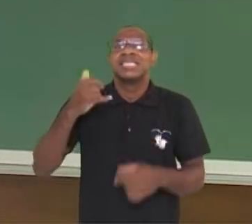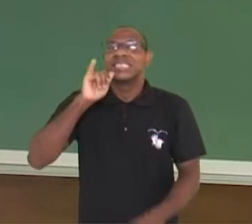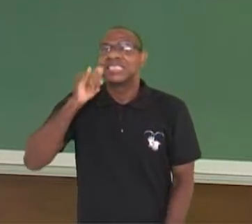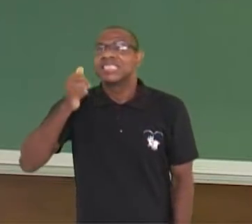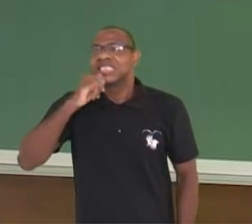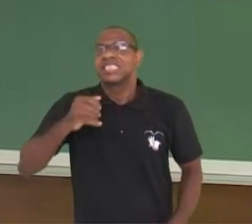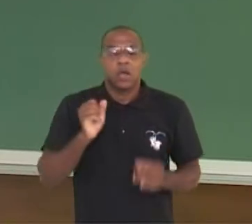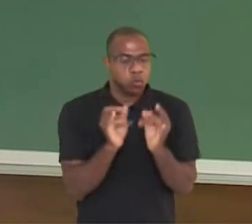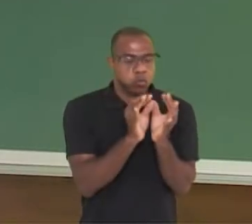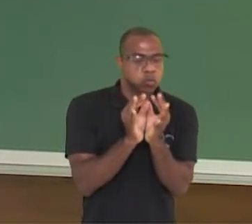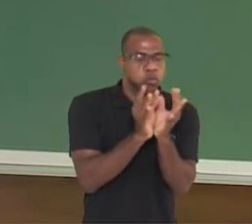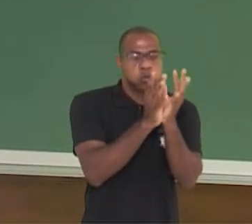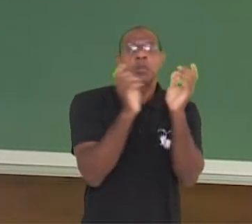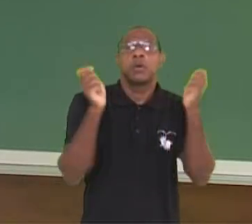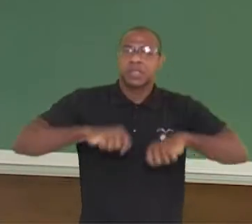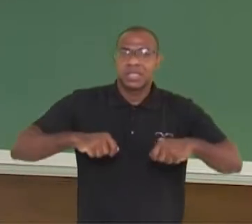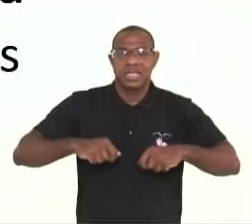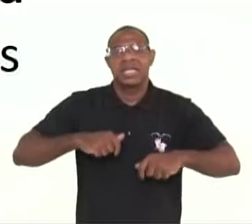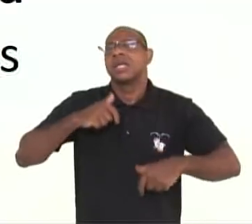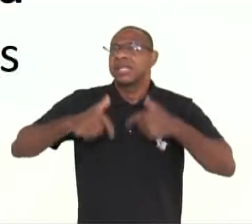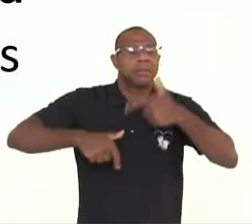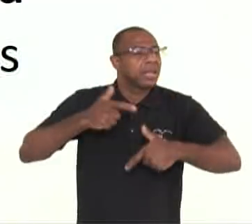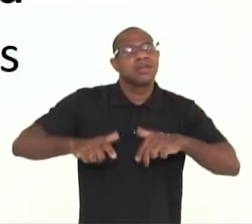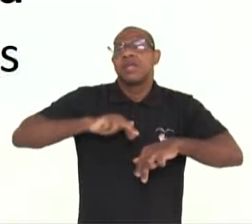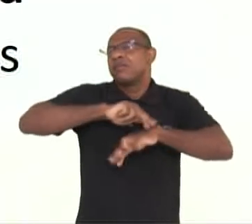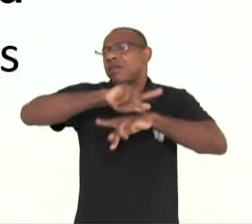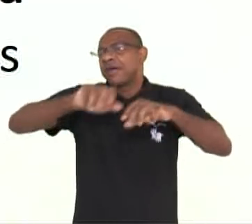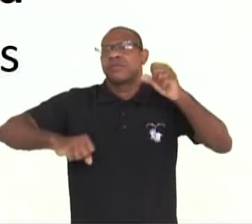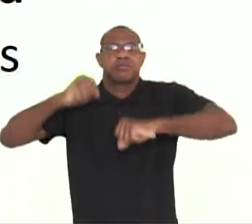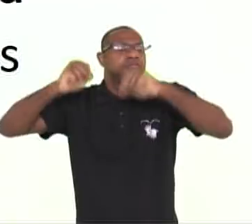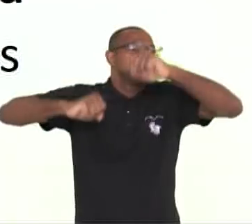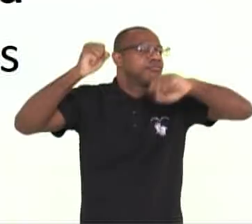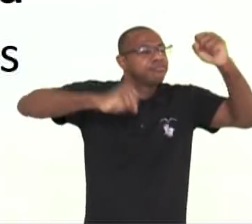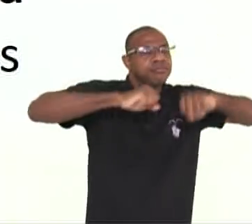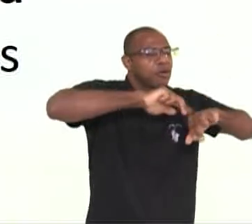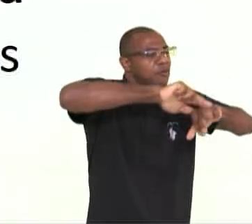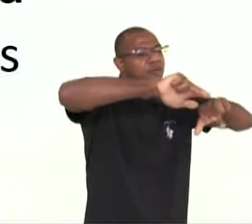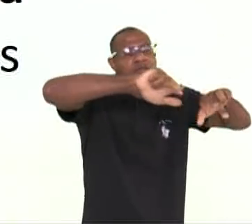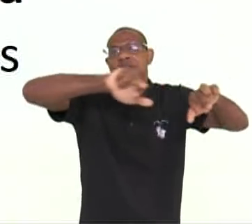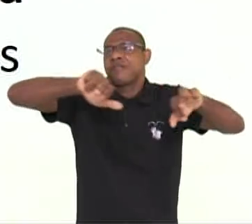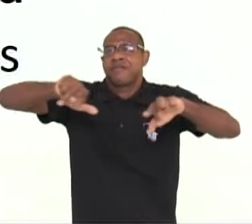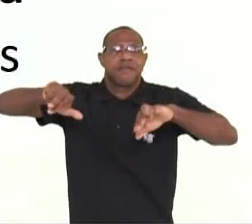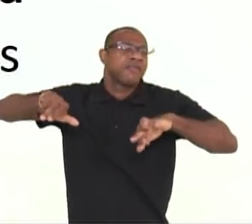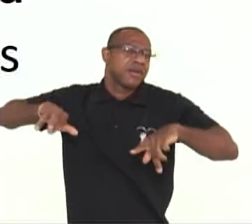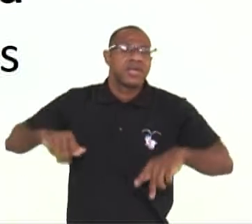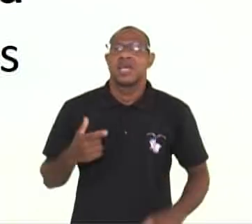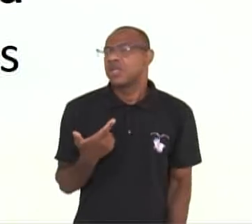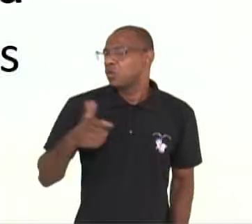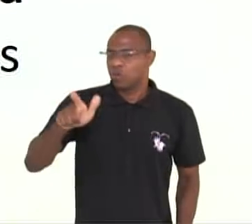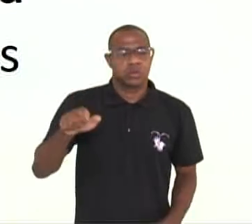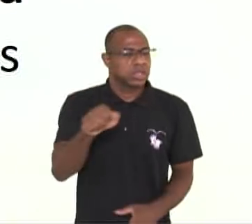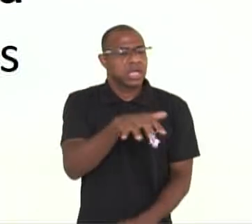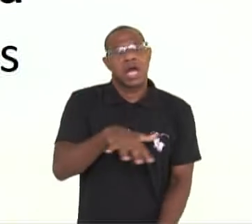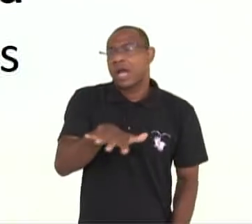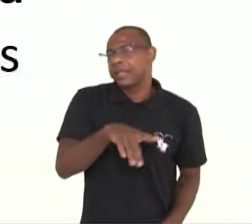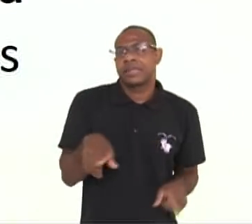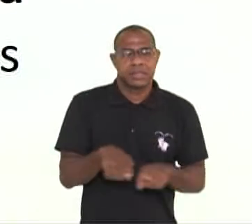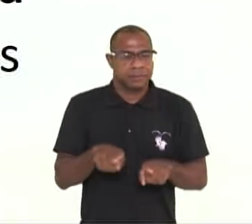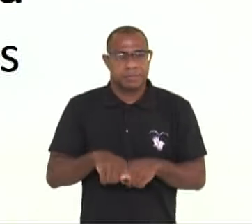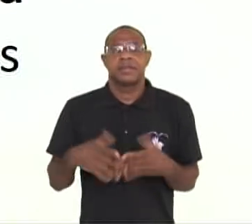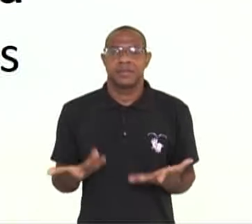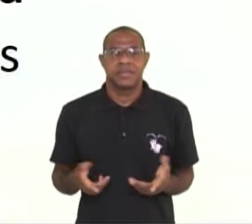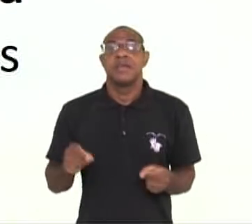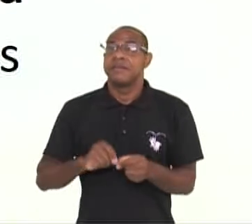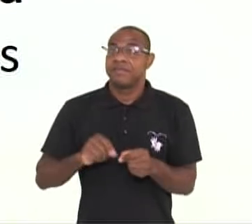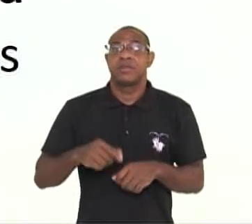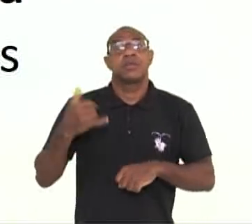daí em vários ramos da indústria. A partir da indústria de tecido, passou a ser aplicada em outras áreas também e